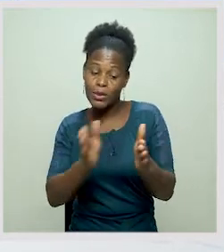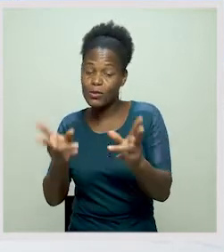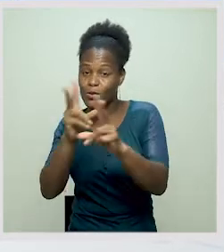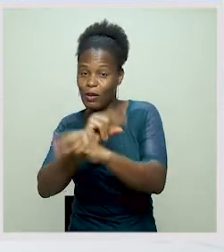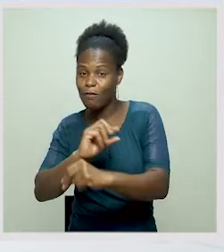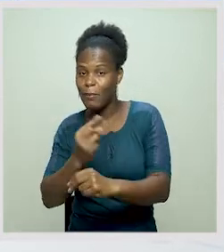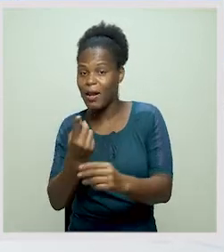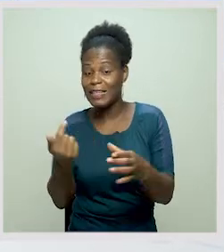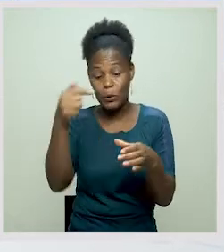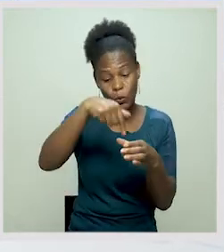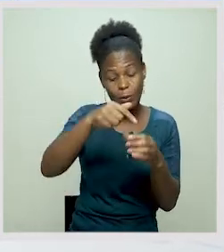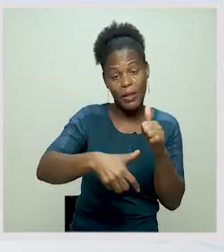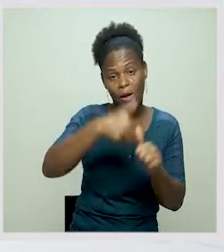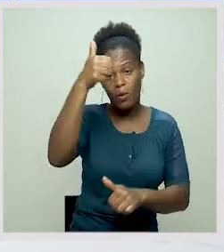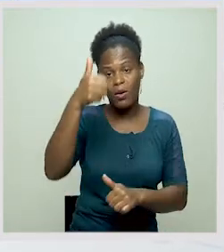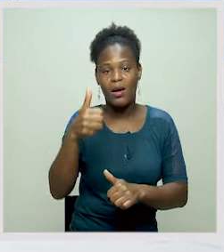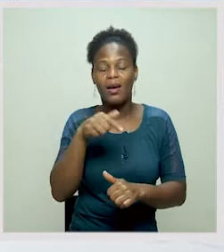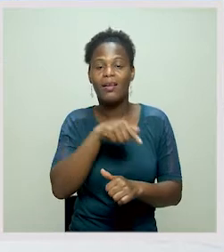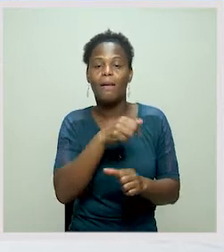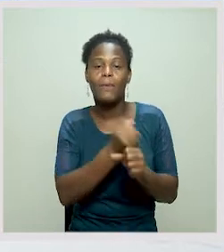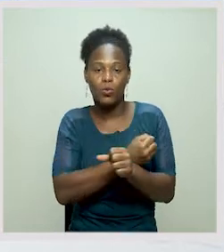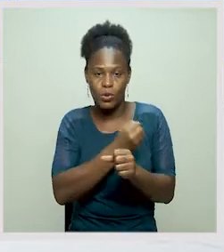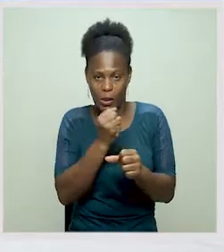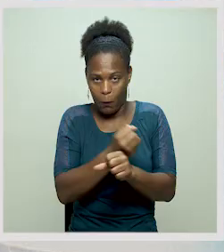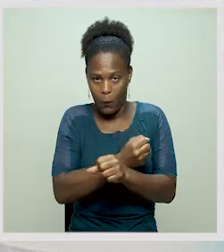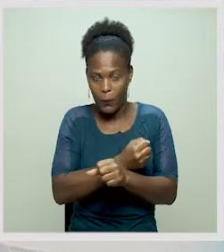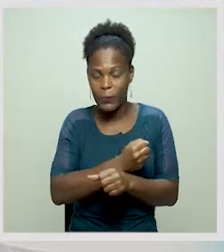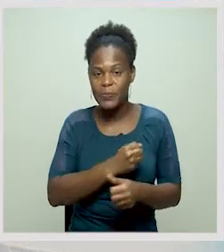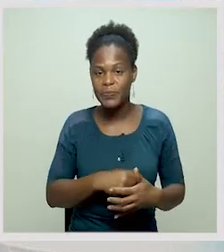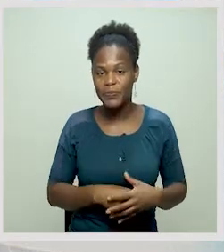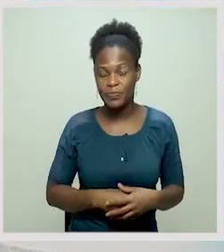para introduzir melhorias na produção.